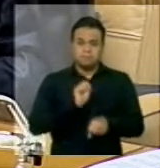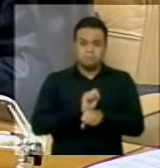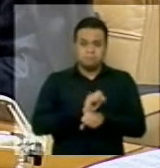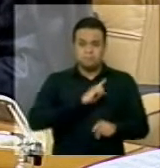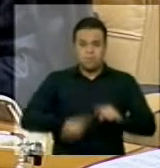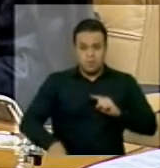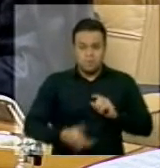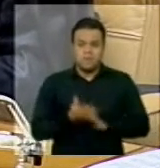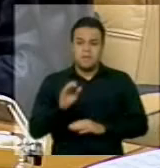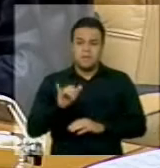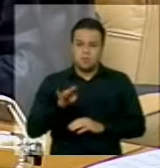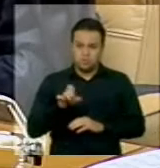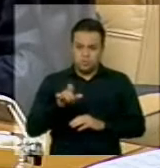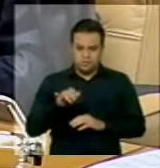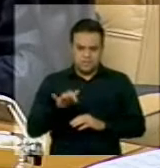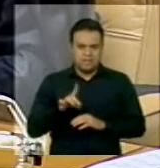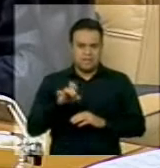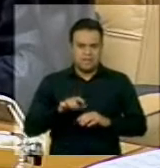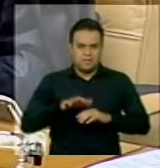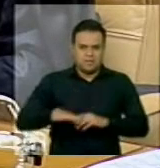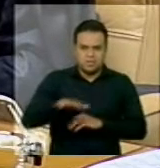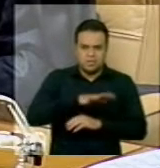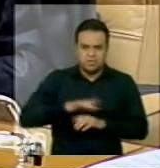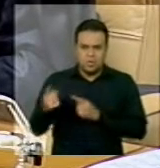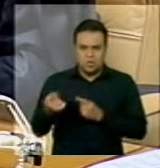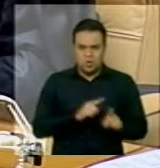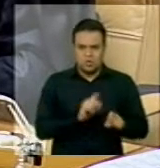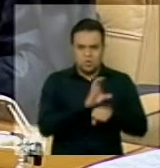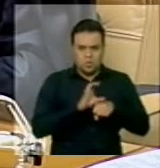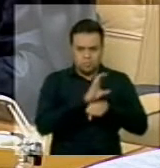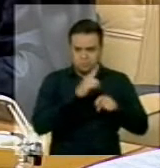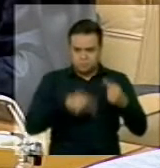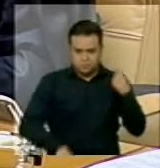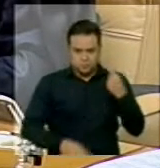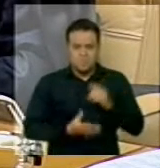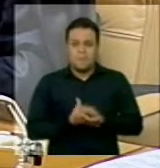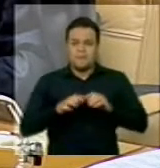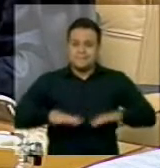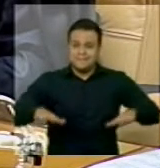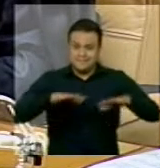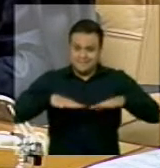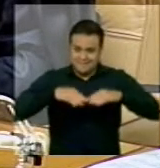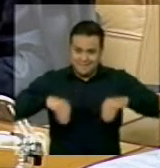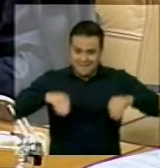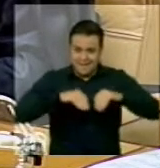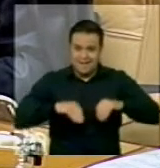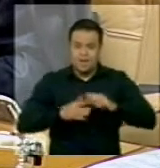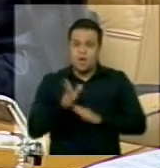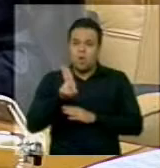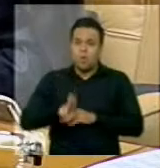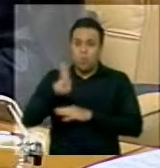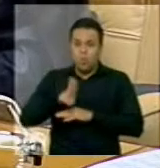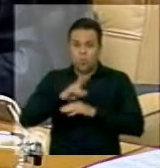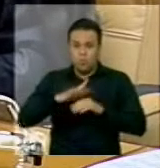inconstitucionalidade, a dizer: as terras ocupadas por comunidades quilombolas ou tradicionais que façam uso coletivo da